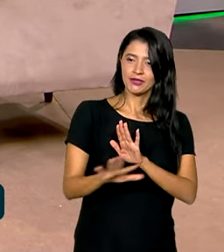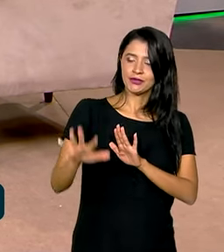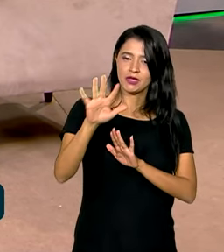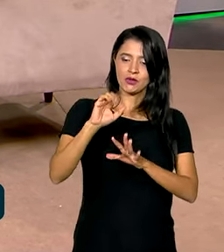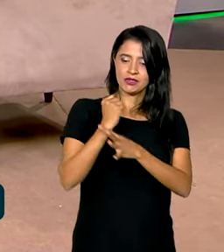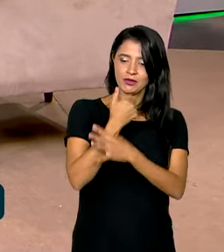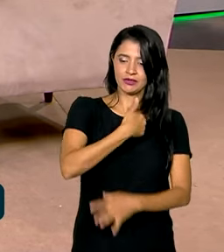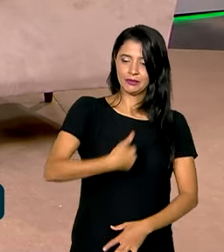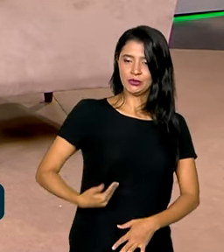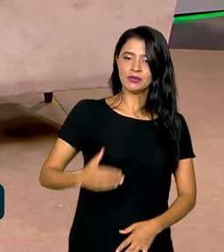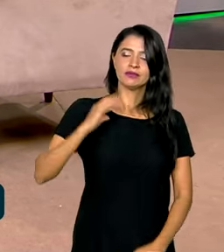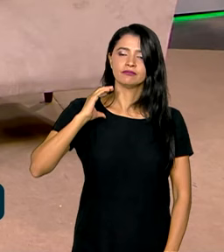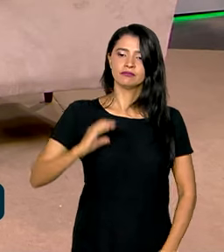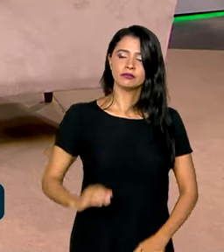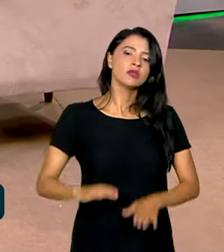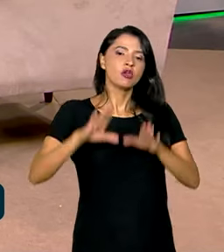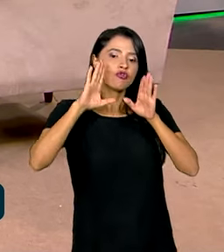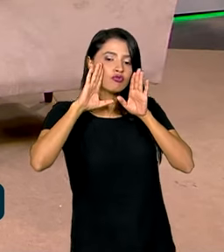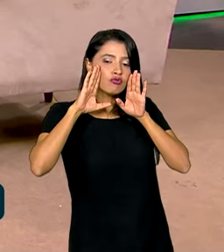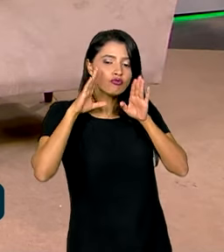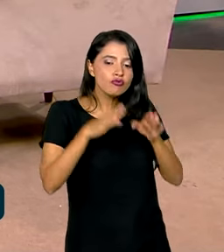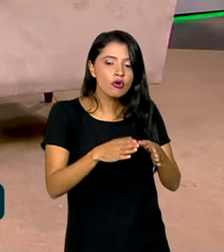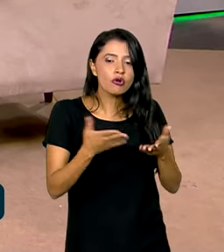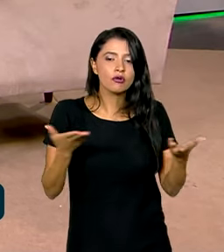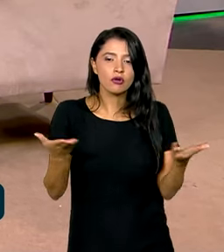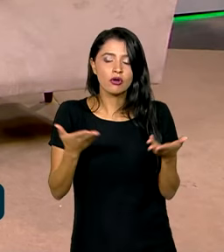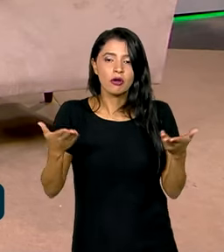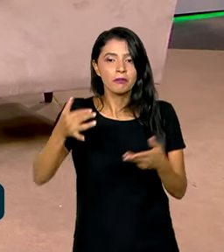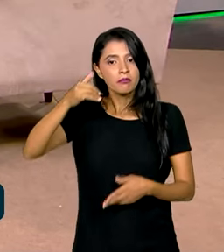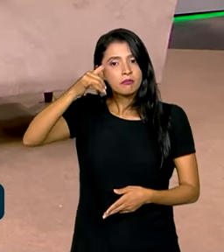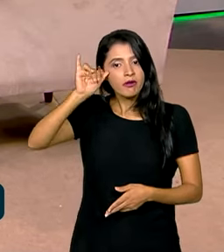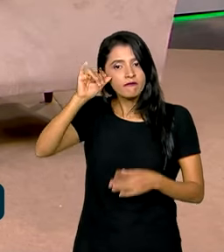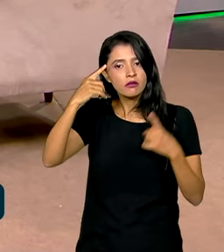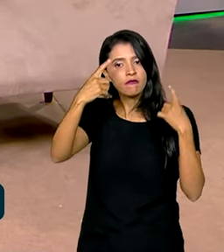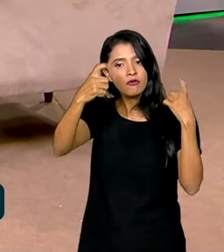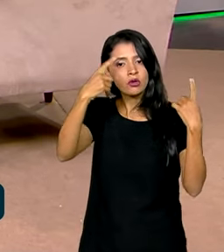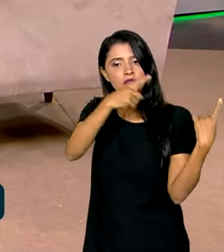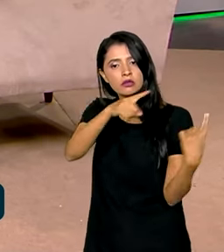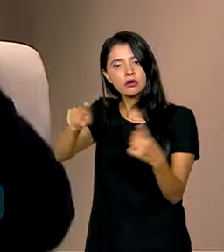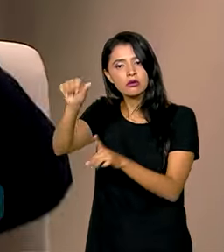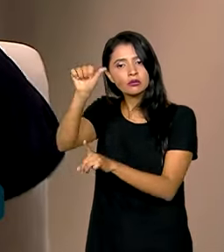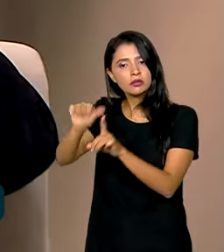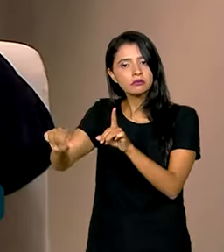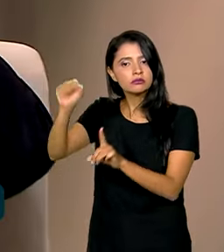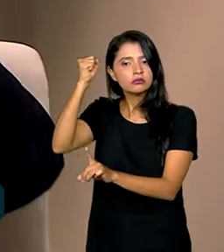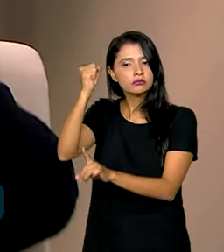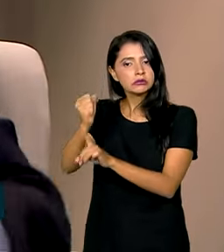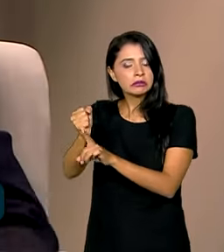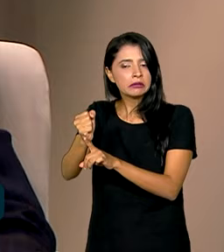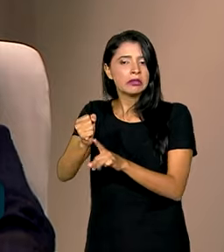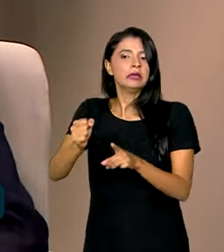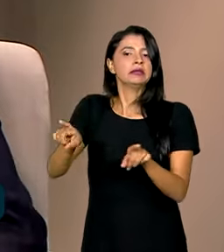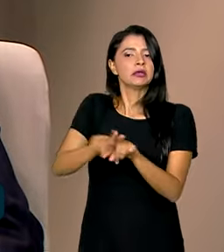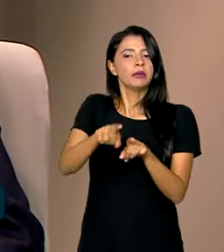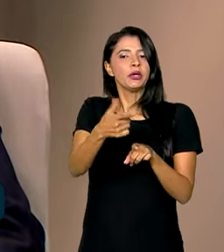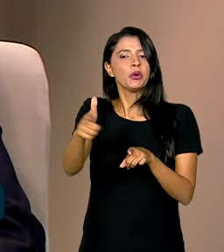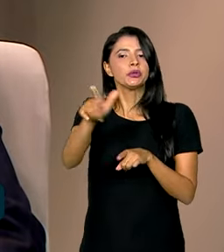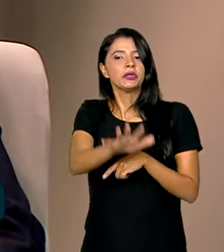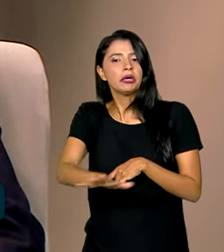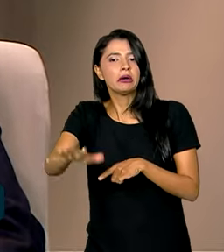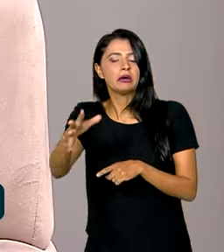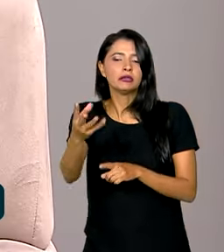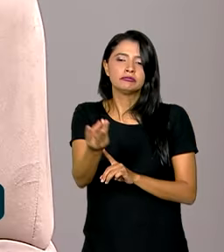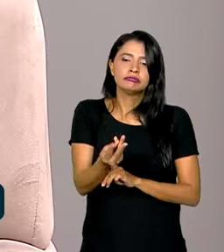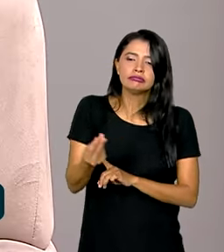Cidadania, dessa vez com um foco mais forte aí na prevenção à violência contra a mulher e também em áreas mais